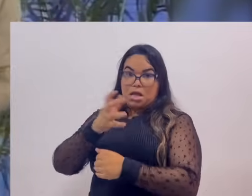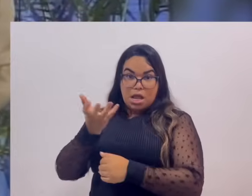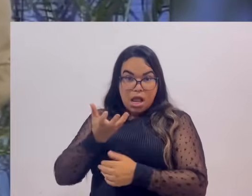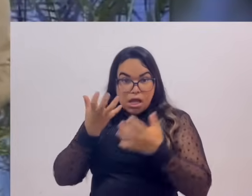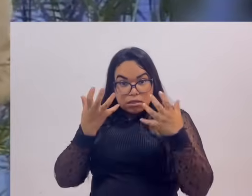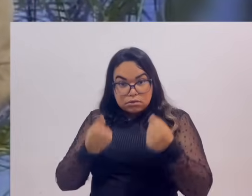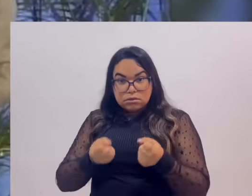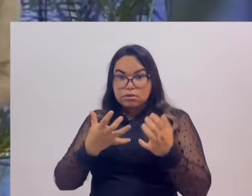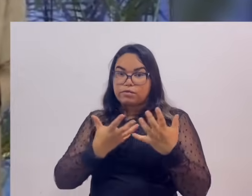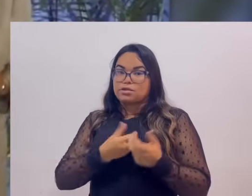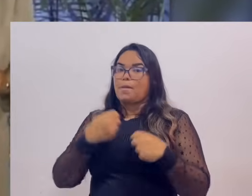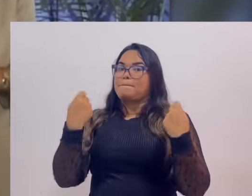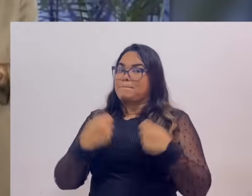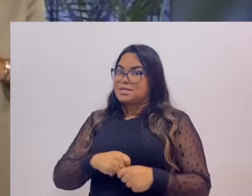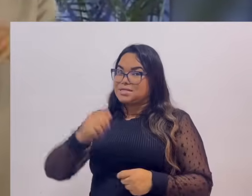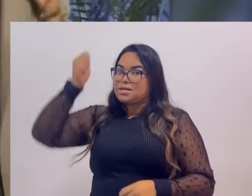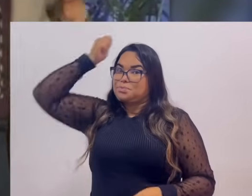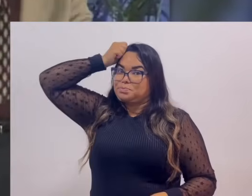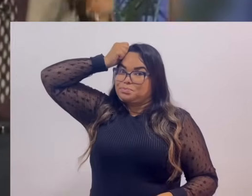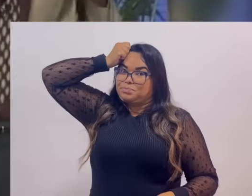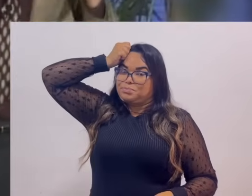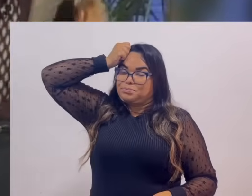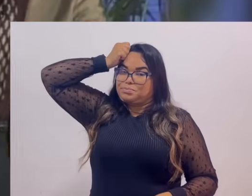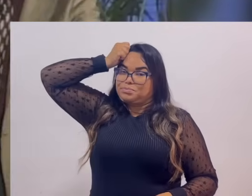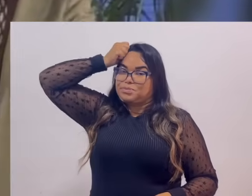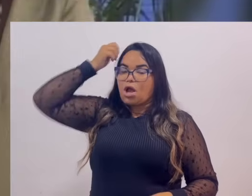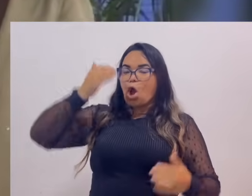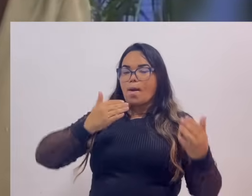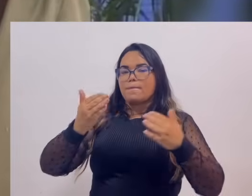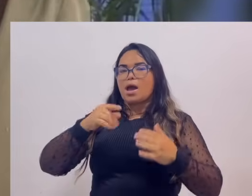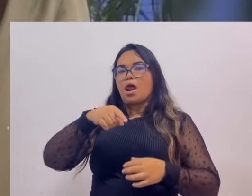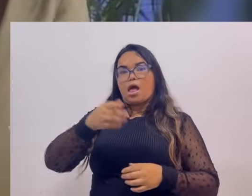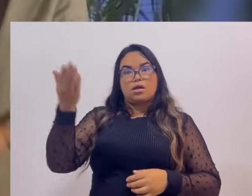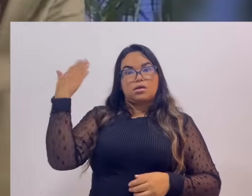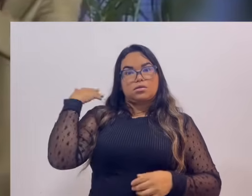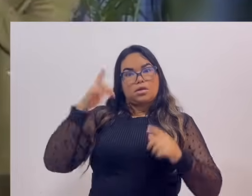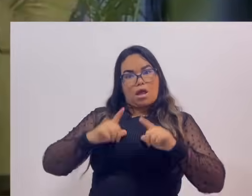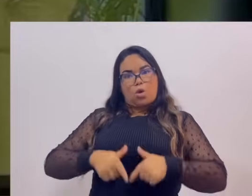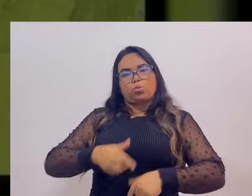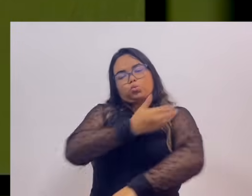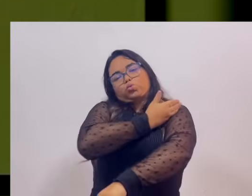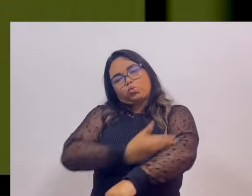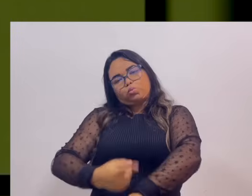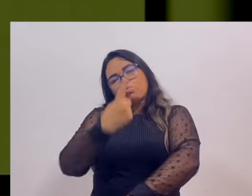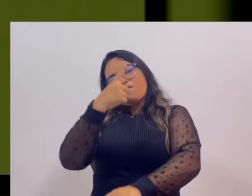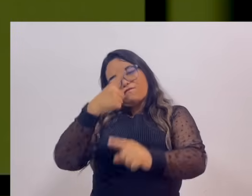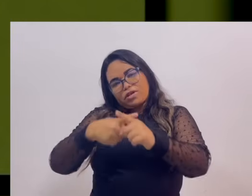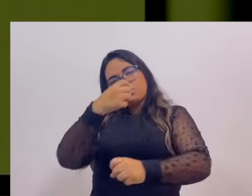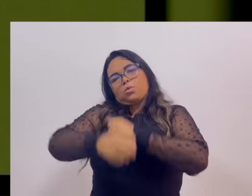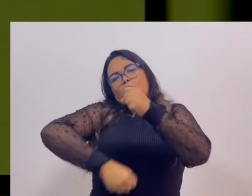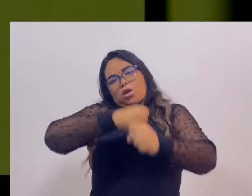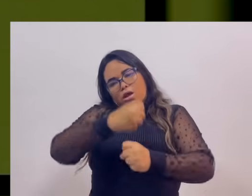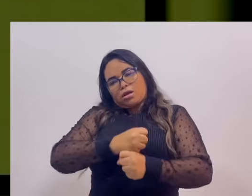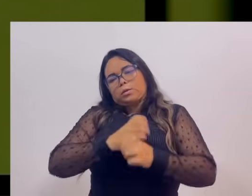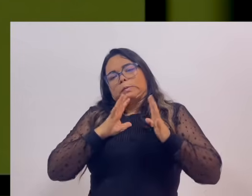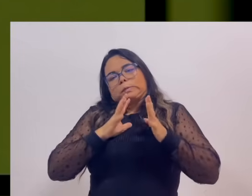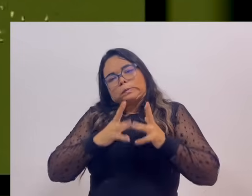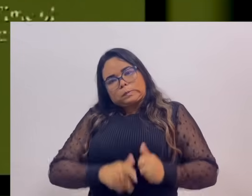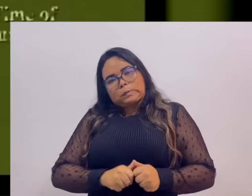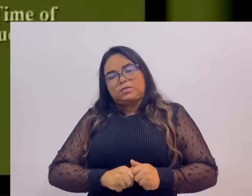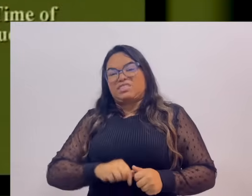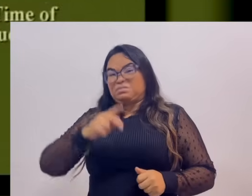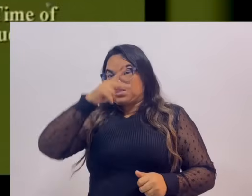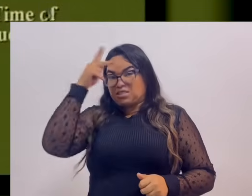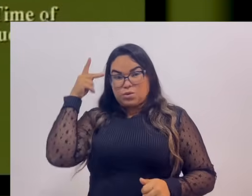confessar os nossos pecados se desejamos ser participantes da salvação portanto esse era um período de confissão final